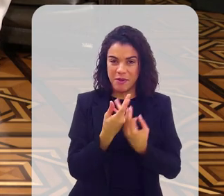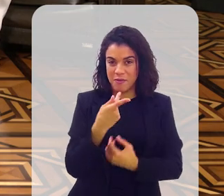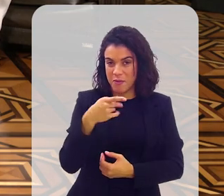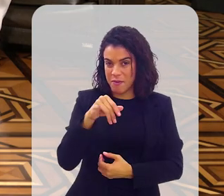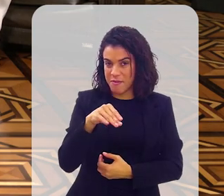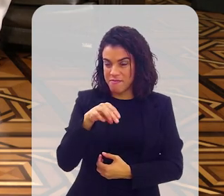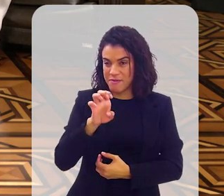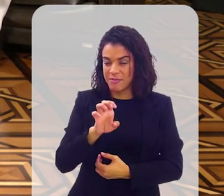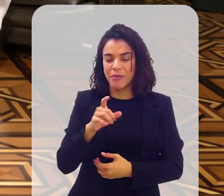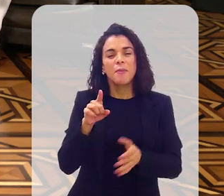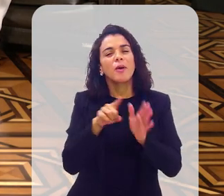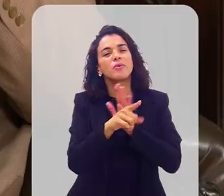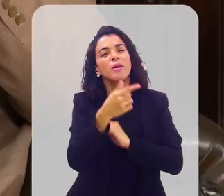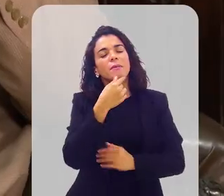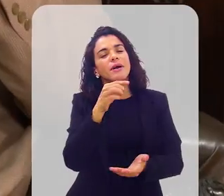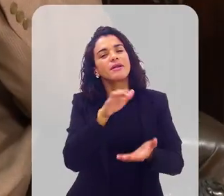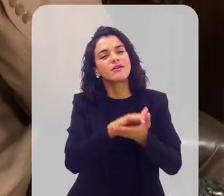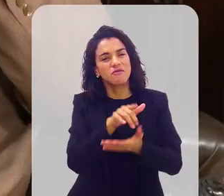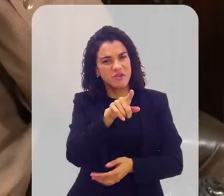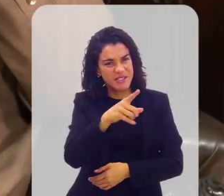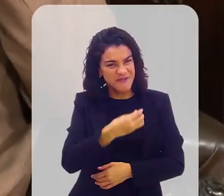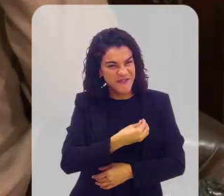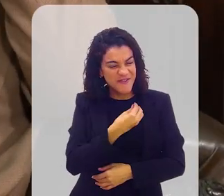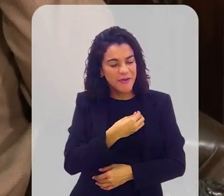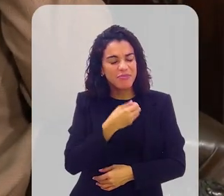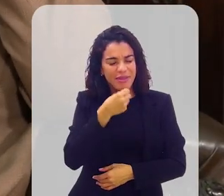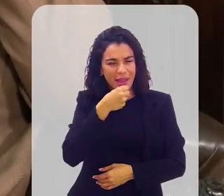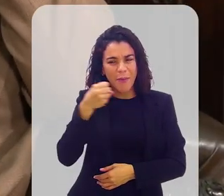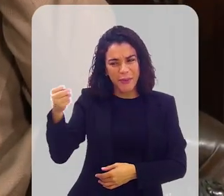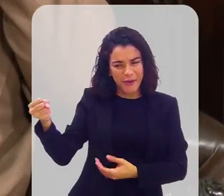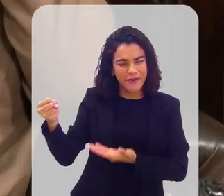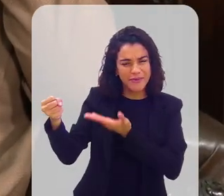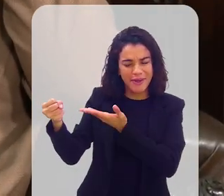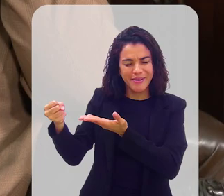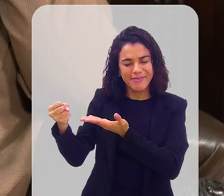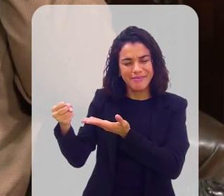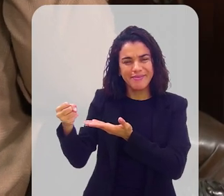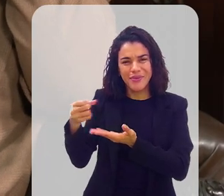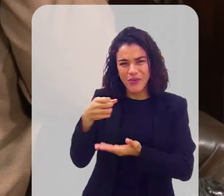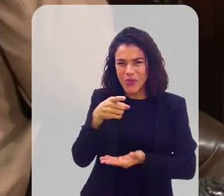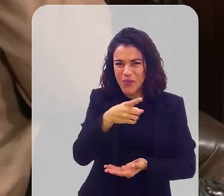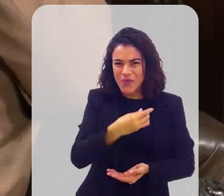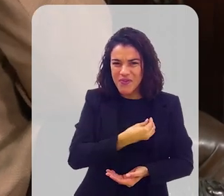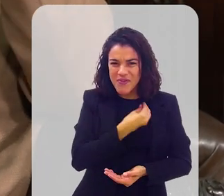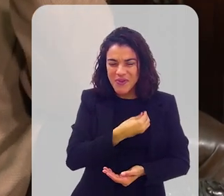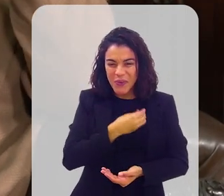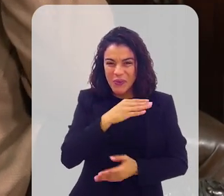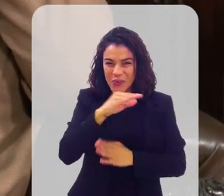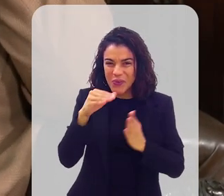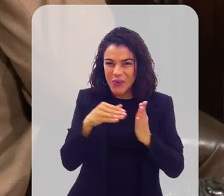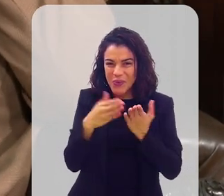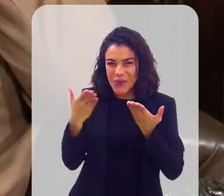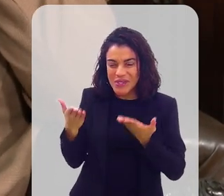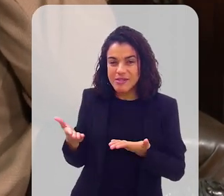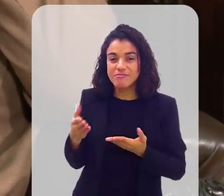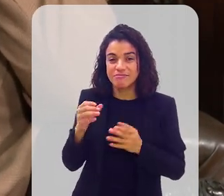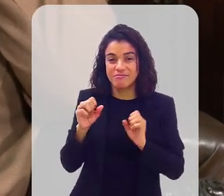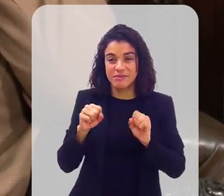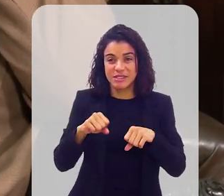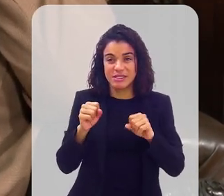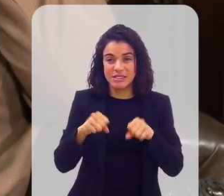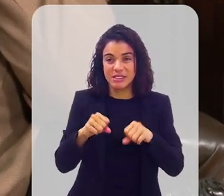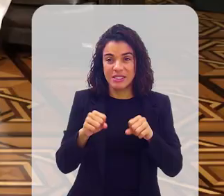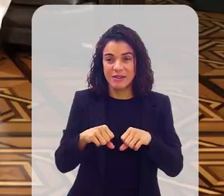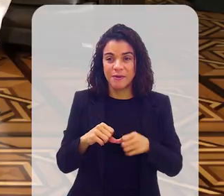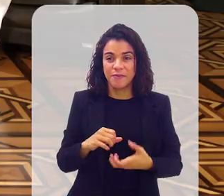amor de Deus, deixa eu fazer uma pergunta para ele. Você viveu tudo isso? Dá um microfone para ele, Isabela. Você viveu tudo isso?